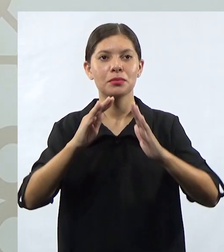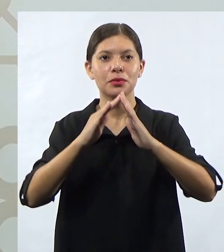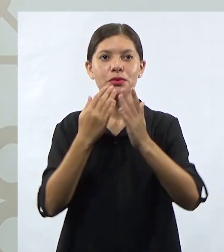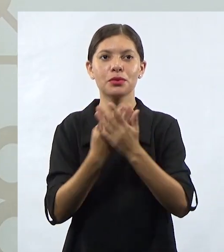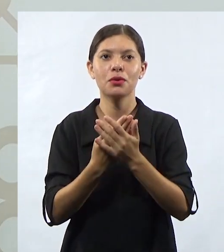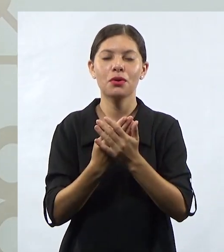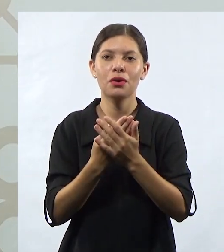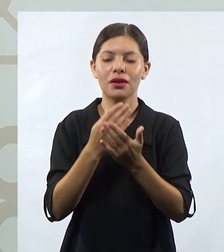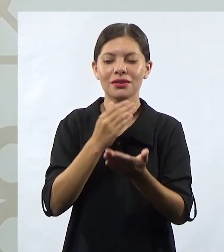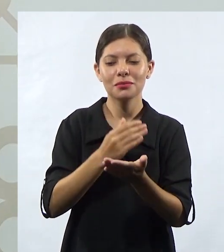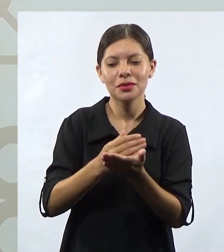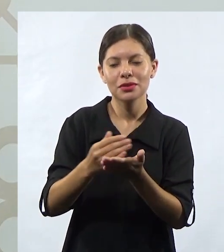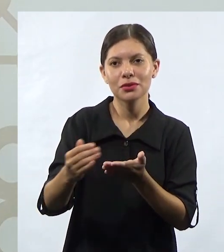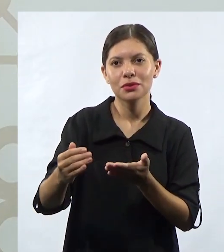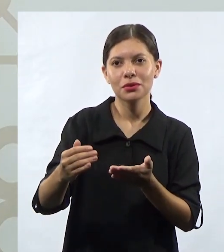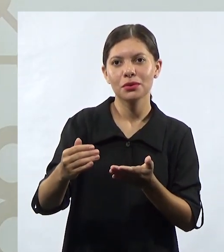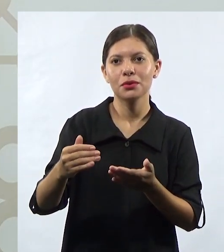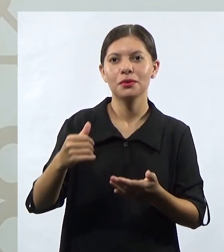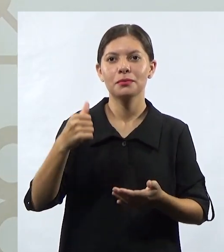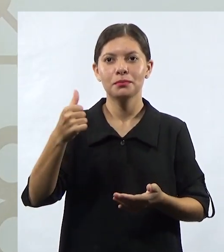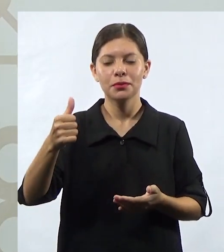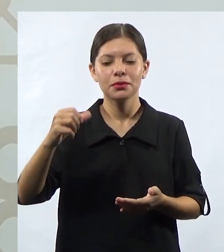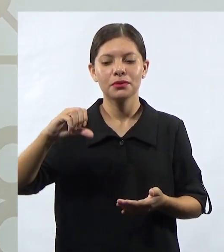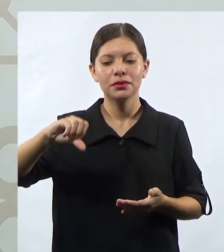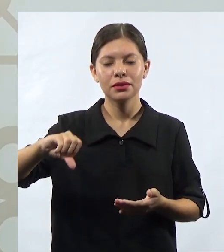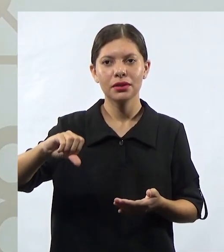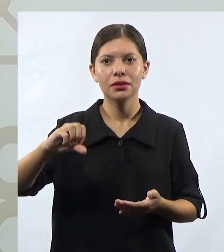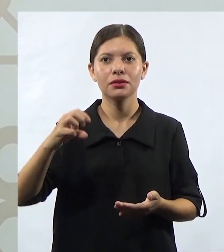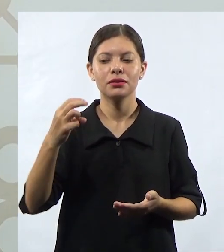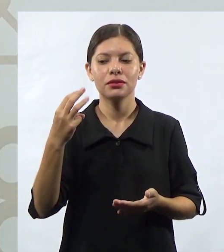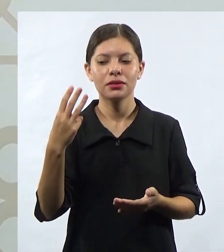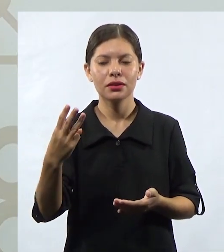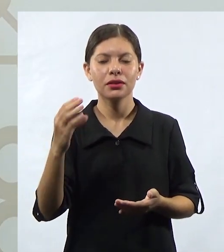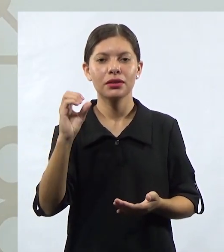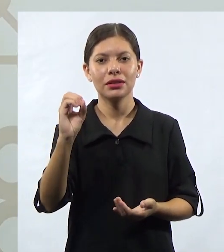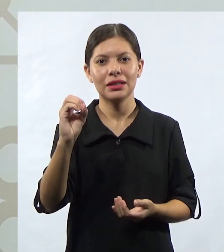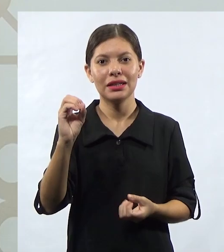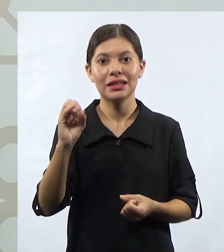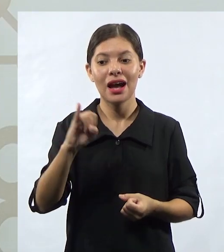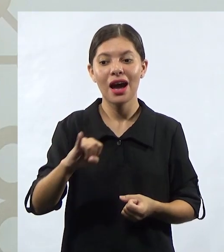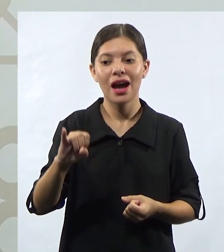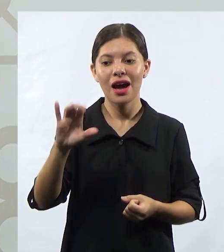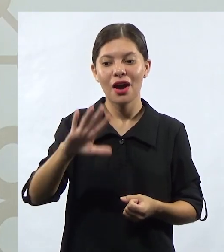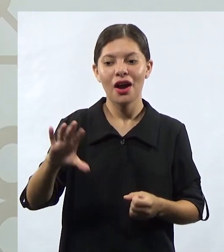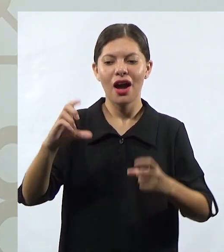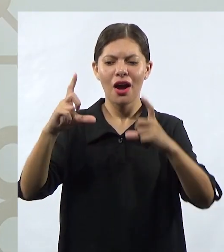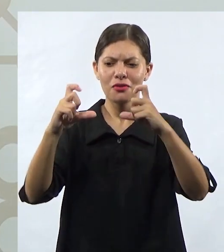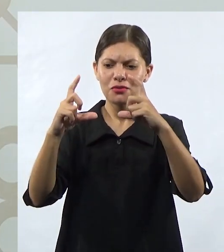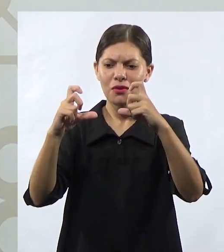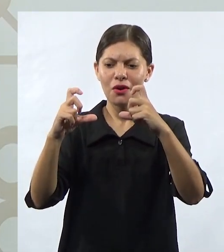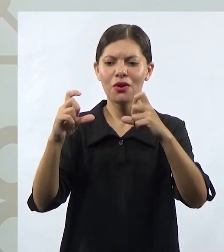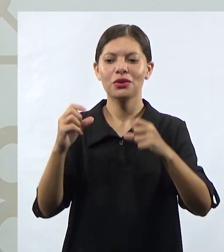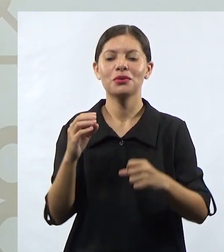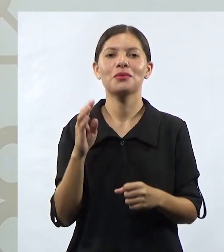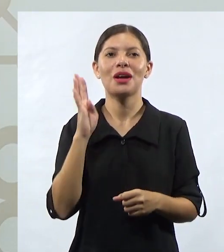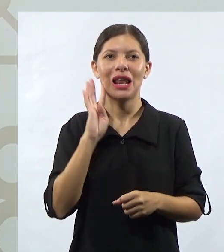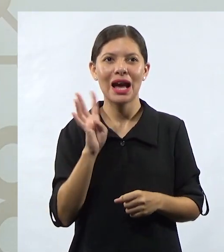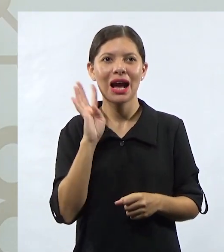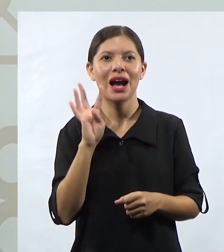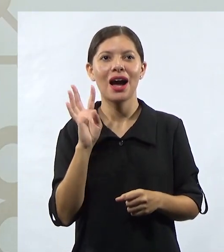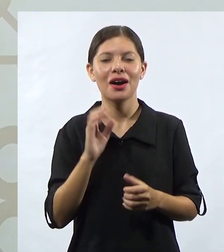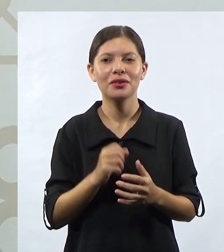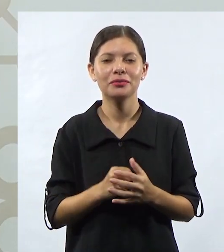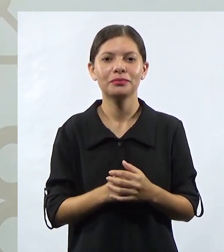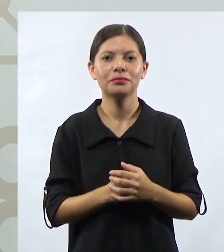começou em 1930, e aí eu tenho lá a foto da primeira edificação. E aí eu